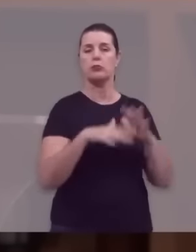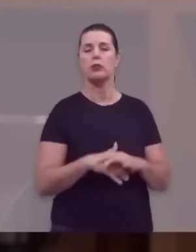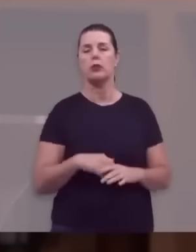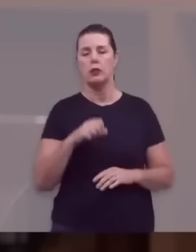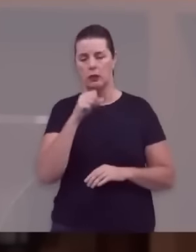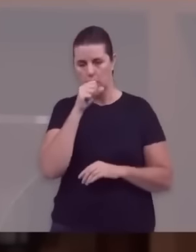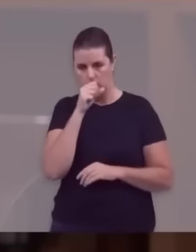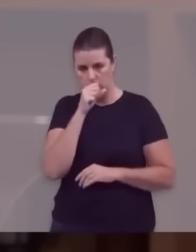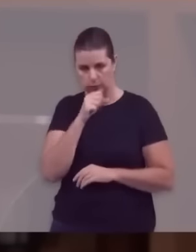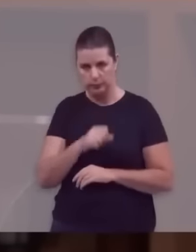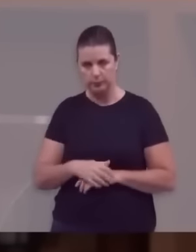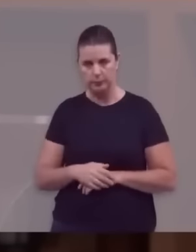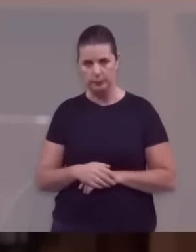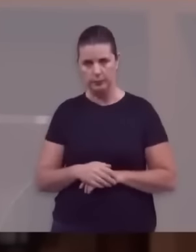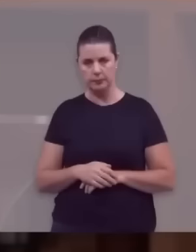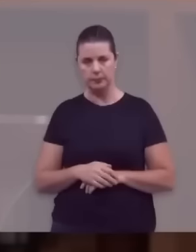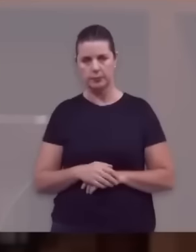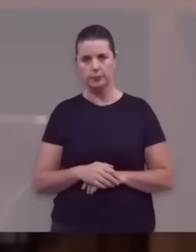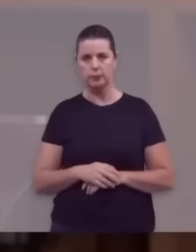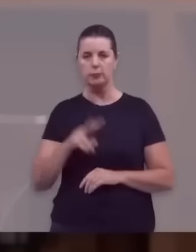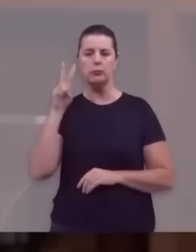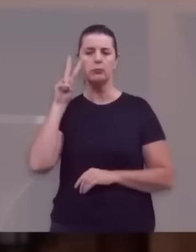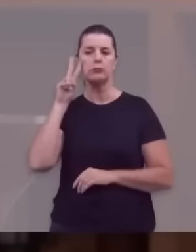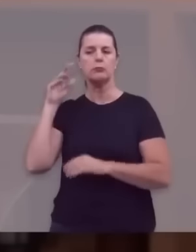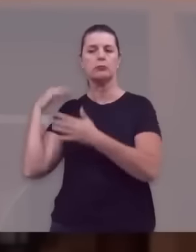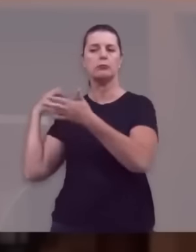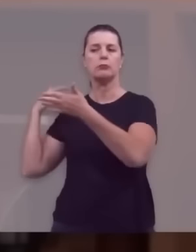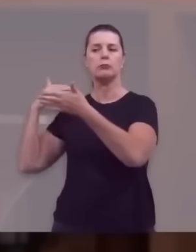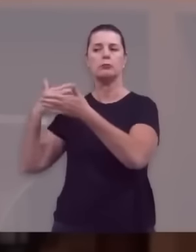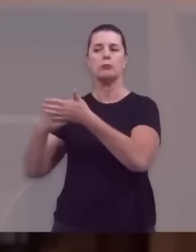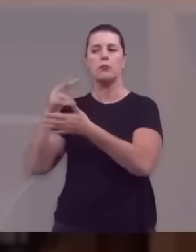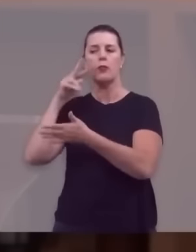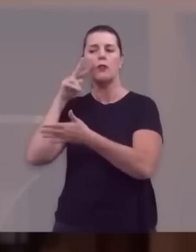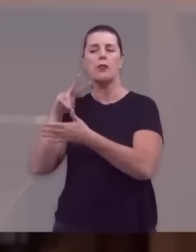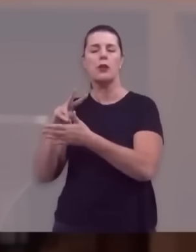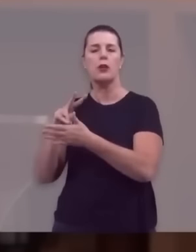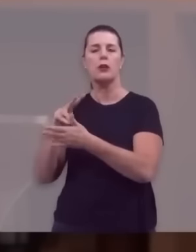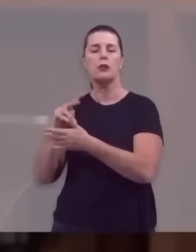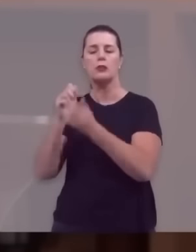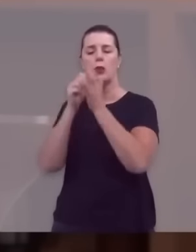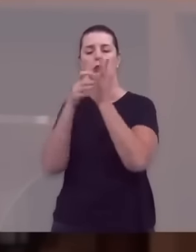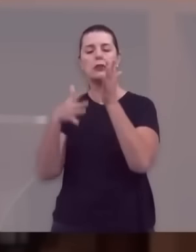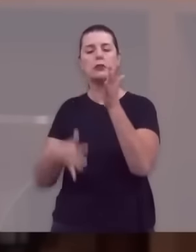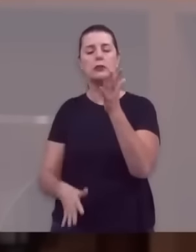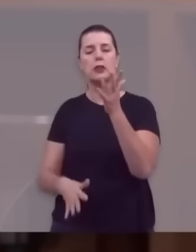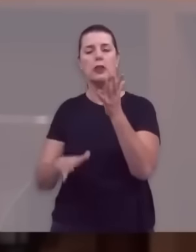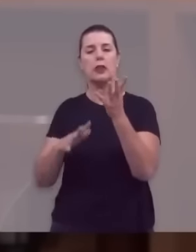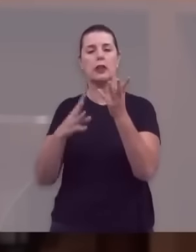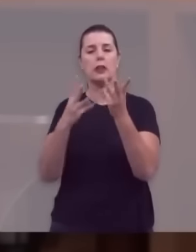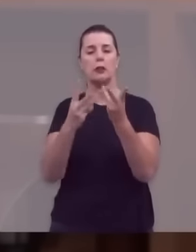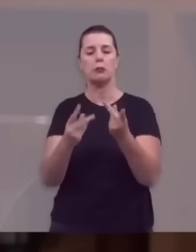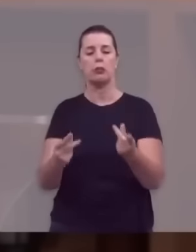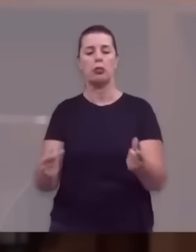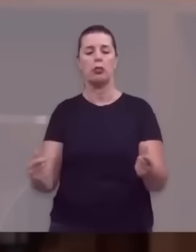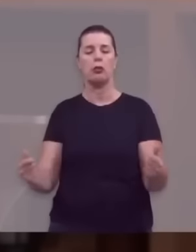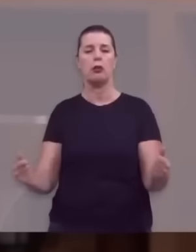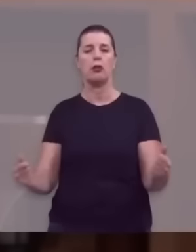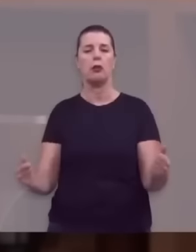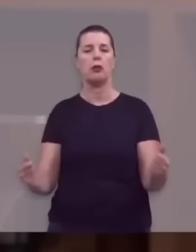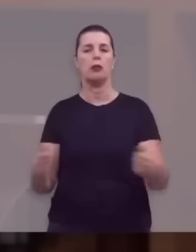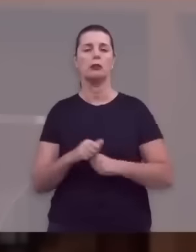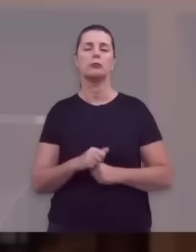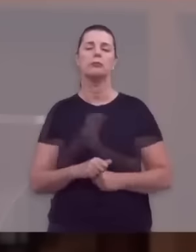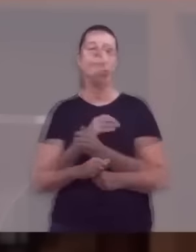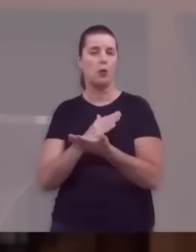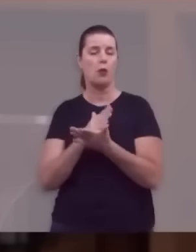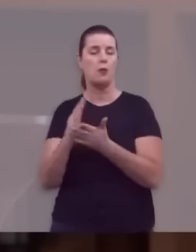vivos ao longo da história Temos visto sangue sendo derramado e a terra bêbada de sangue dos Mártires